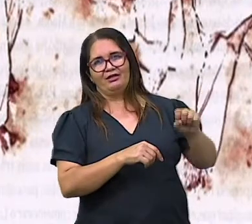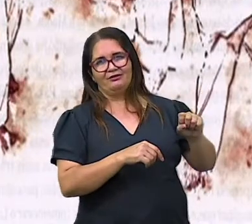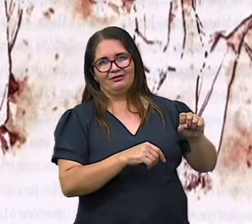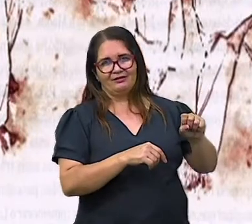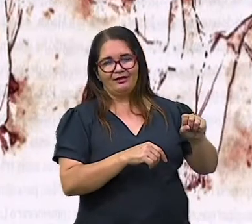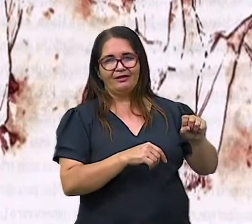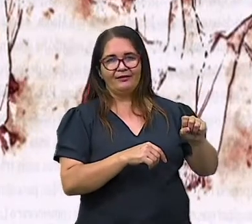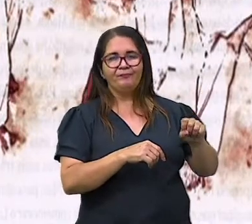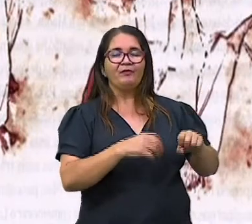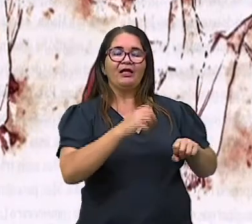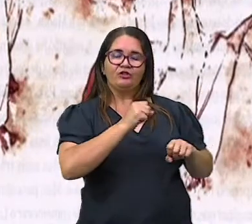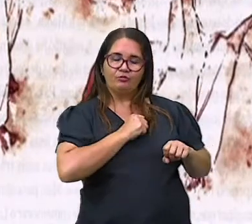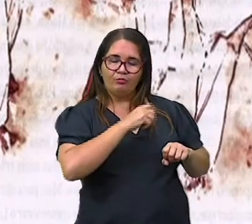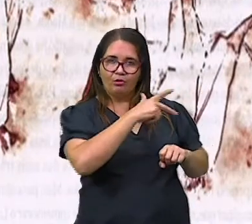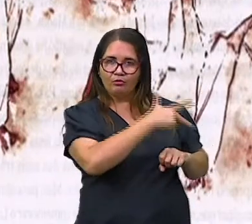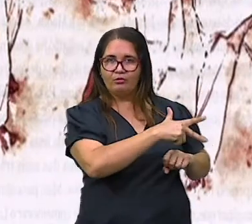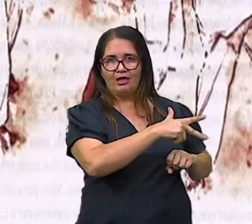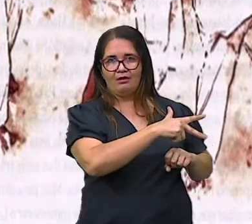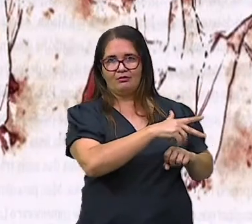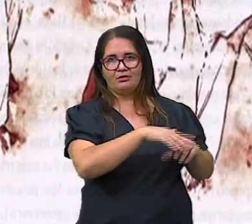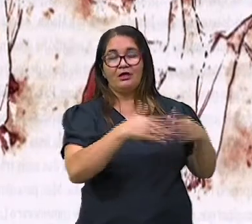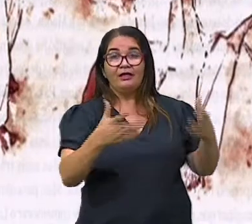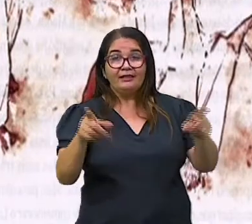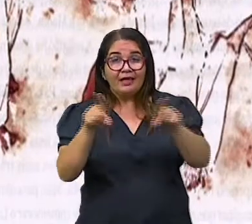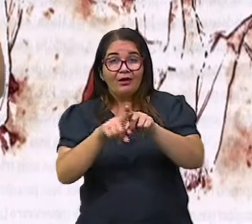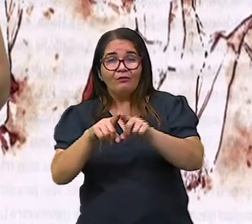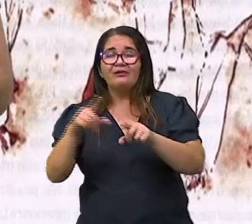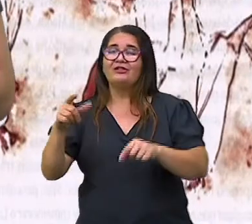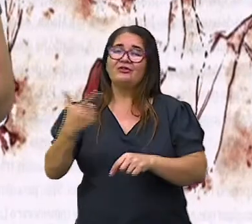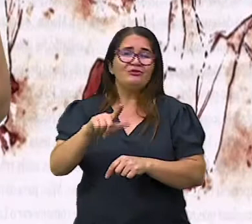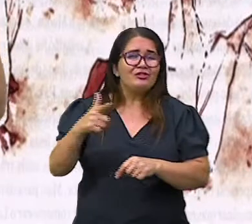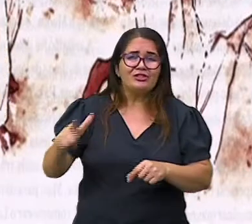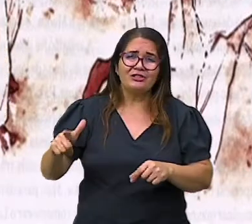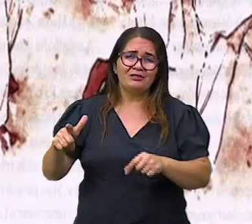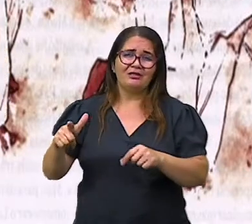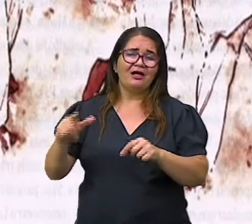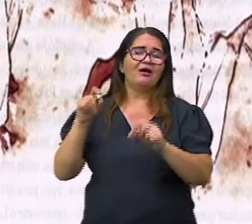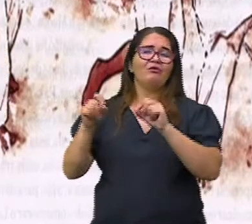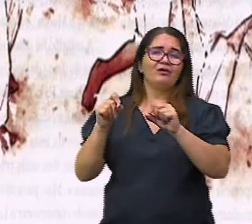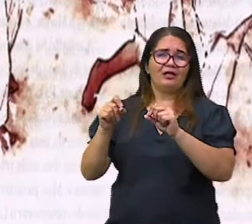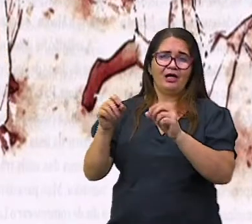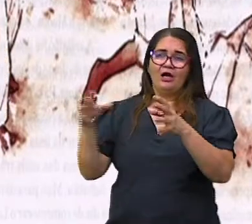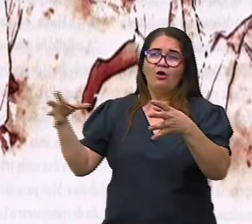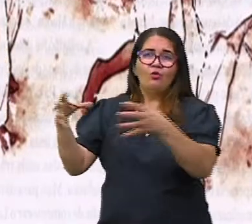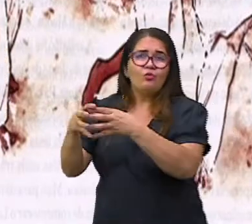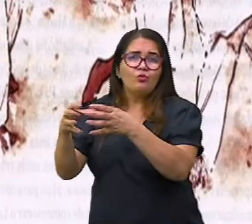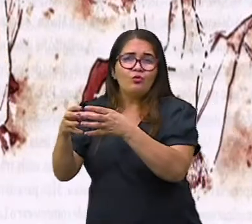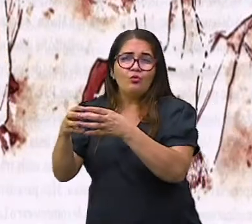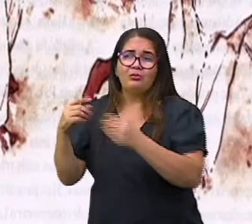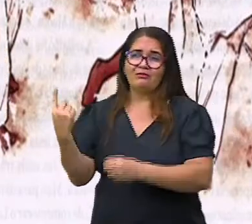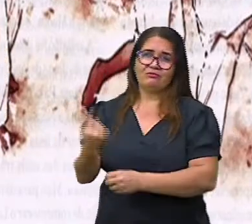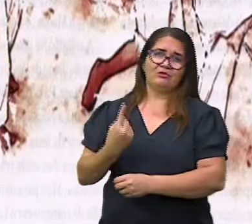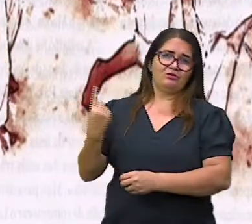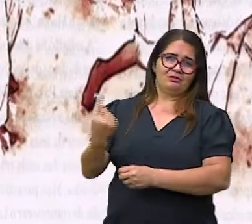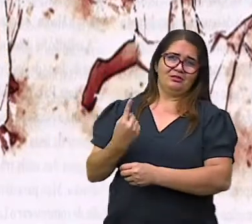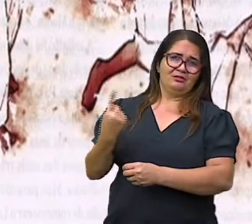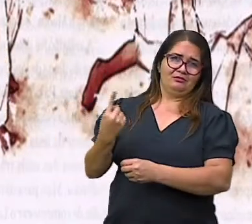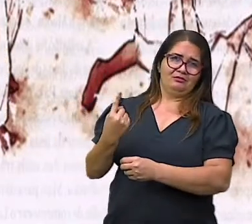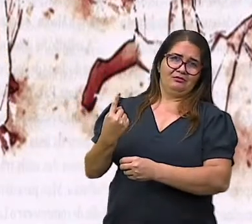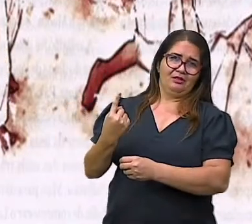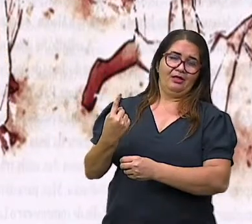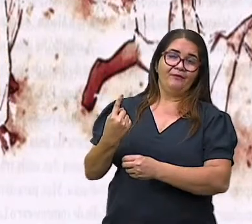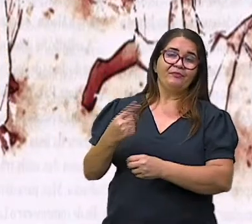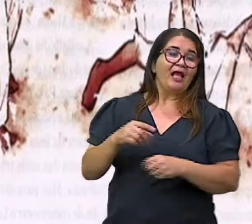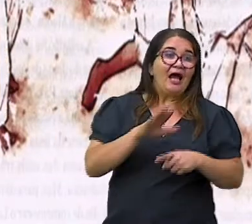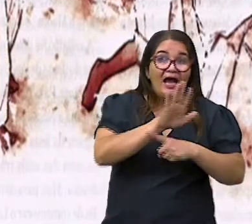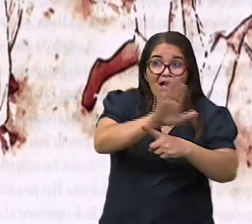federalista. Não contou com apoio popular e nem das classes altas e foi derrotada pela Guarda Nacional.